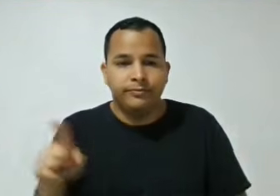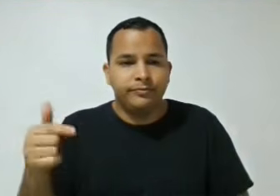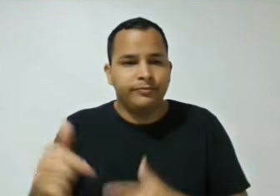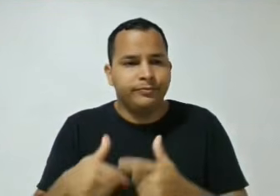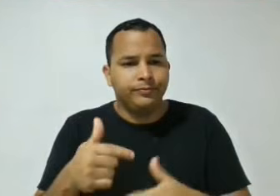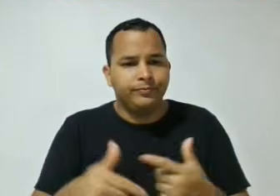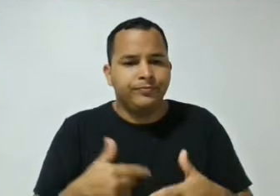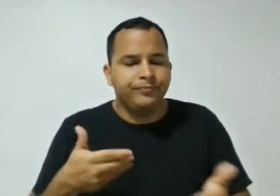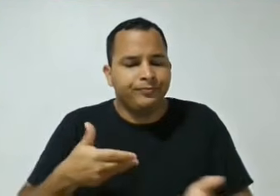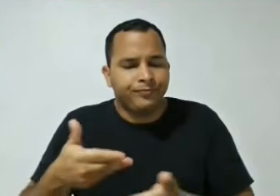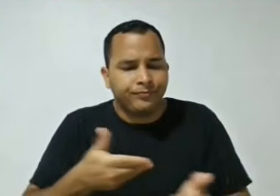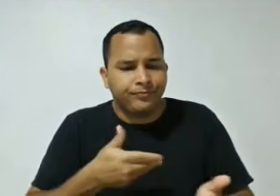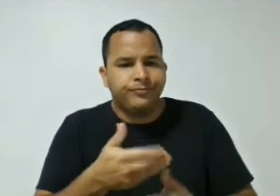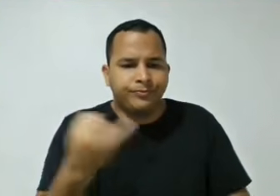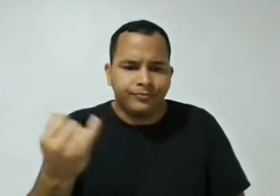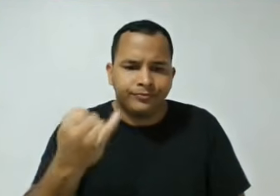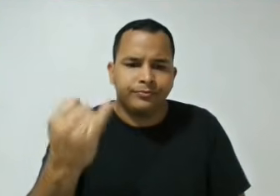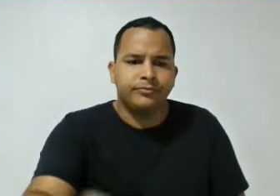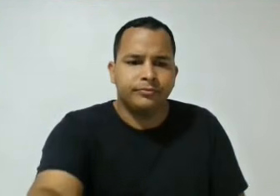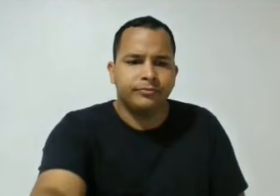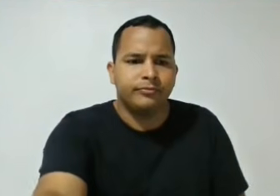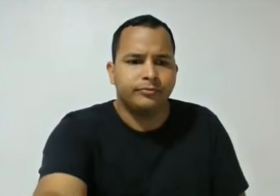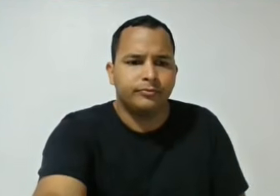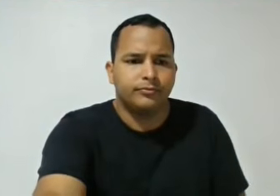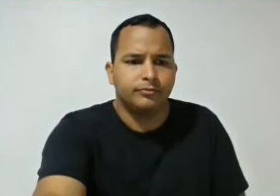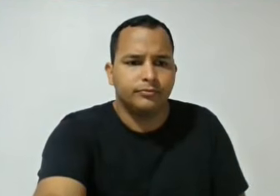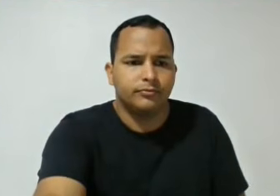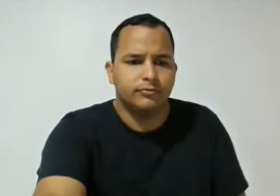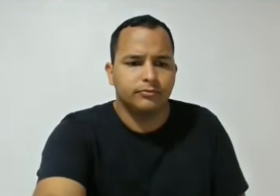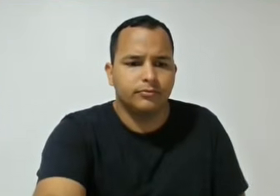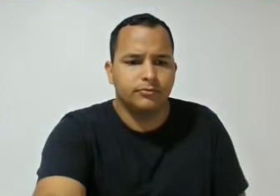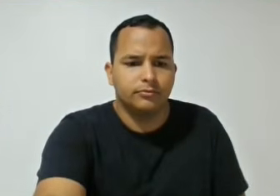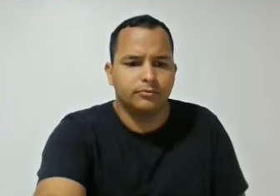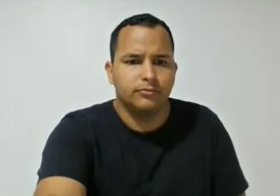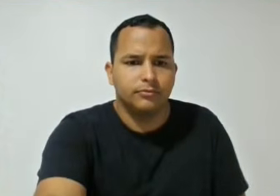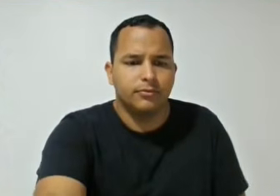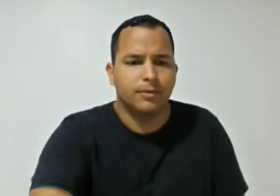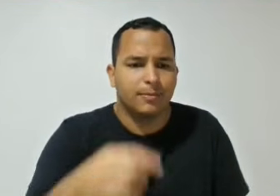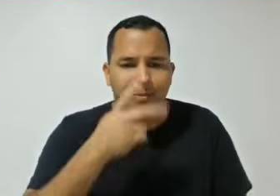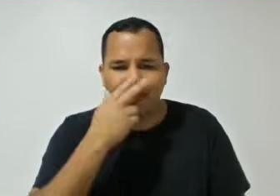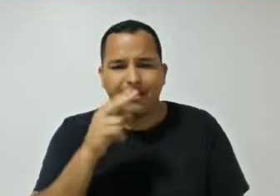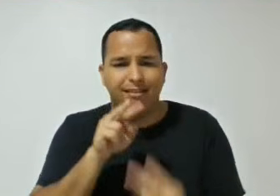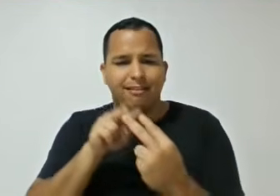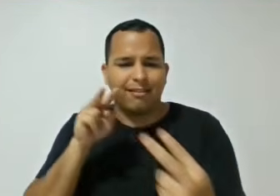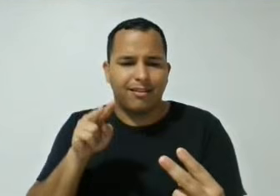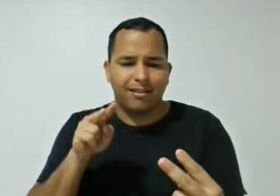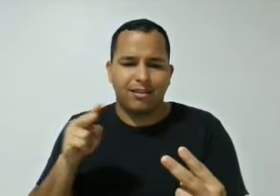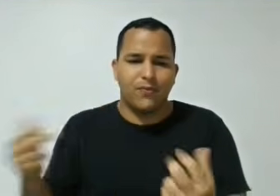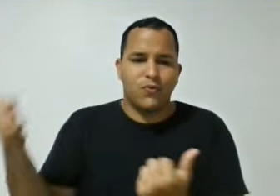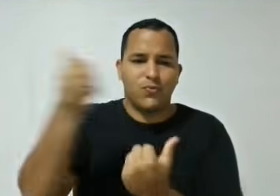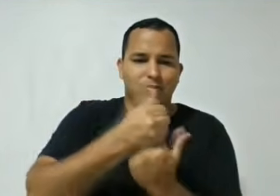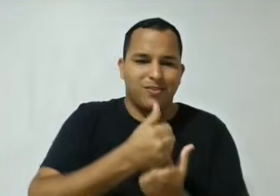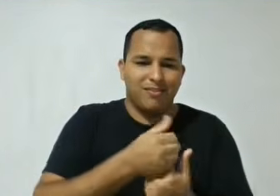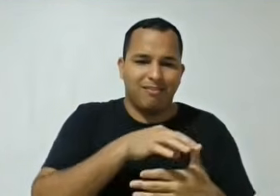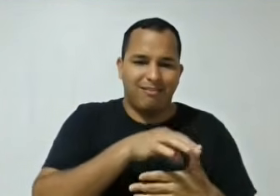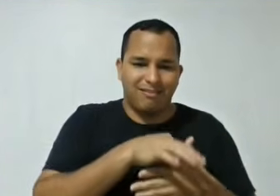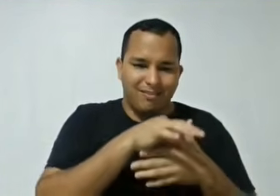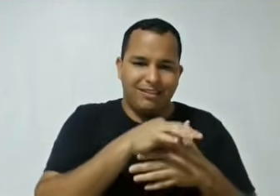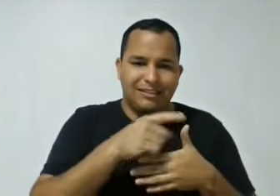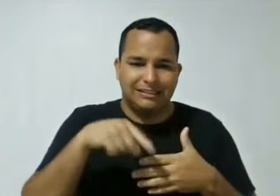figurinha. Esse é o único defeito, é o grande defeito do online, né? O online está ocupando o espaço do presencial e está acomodando a gente demais, nesse